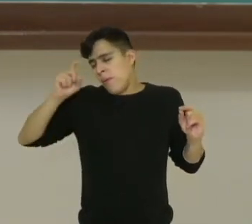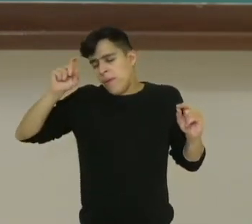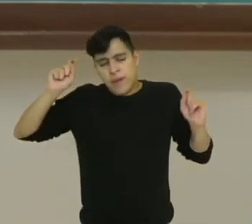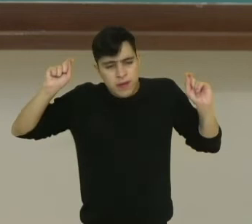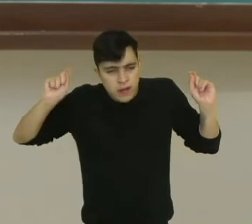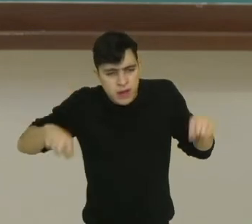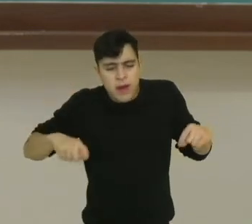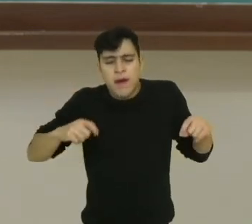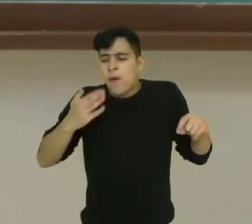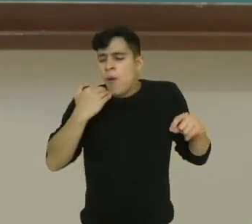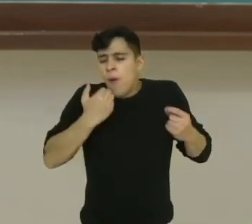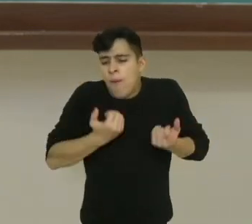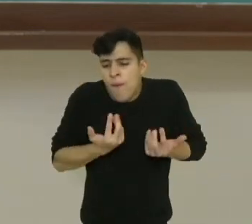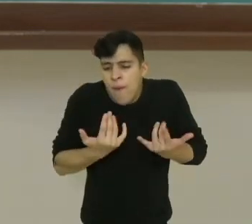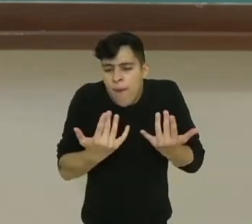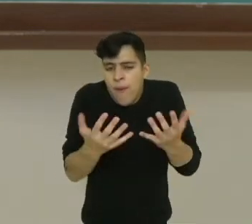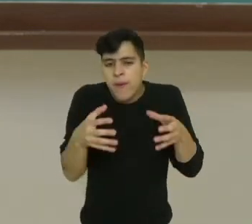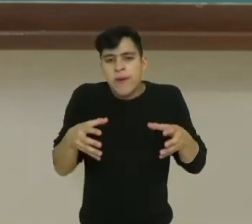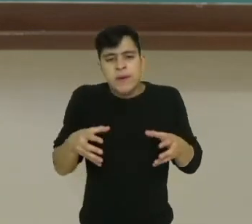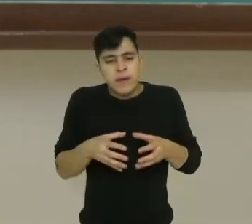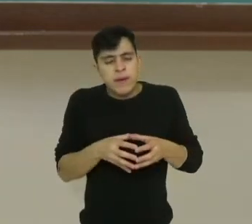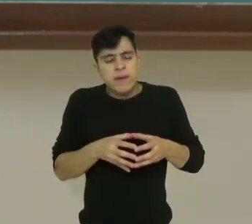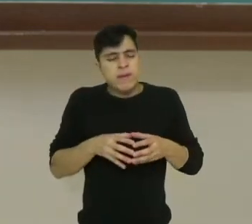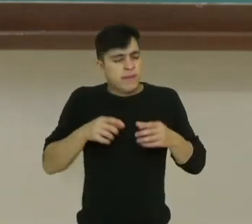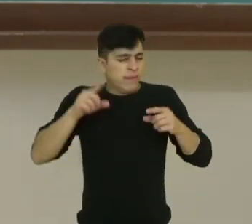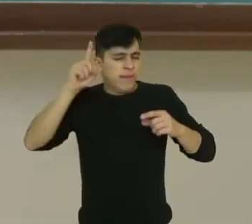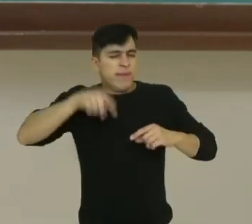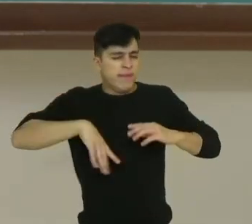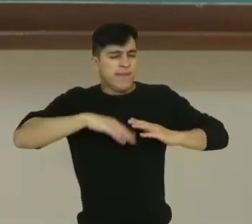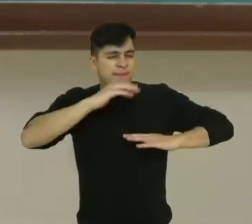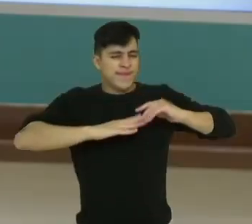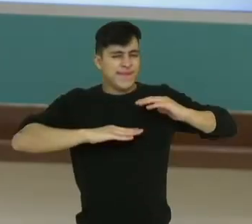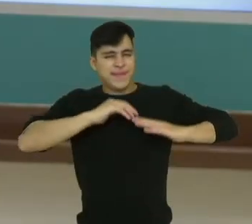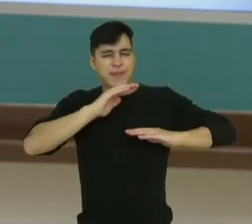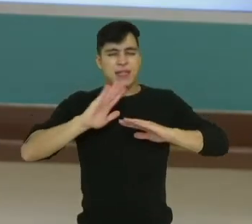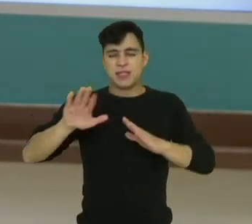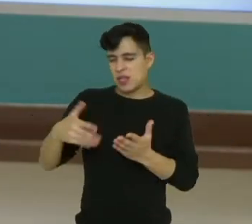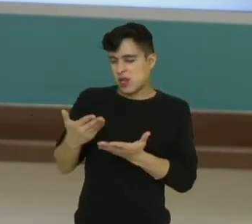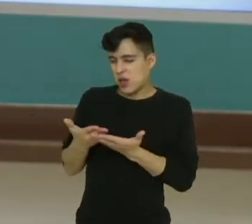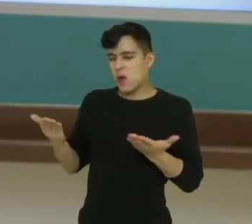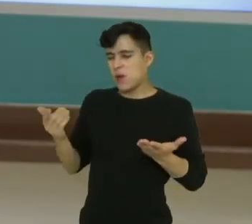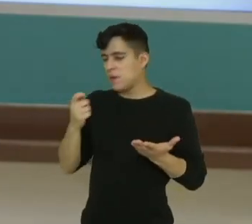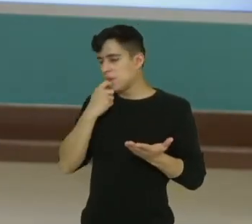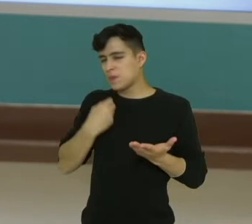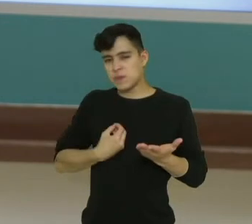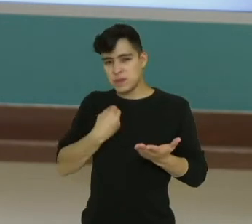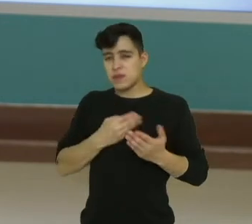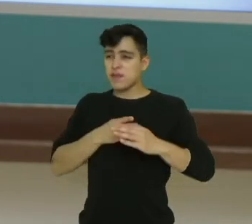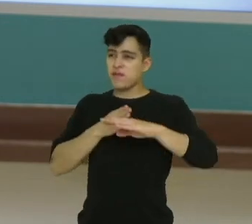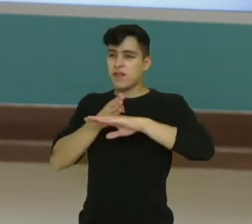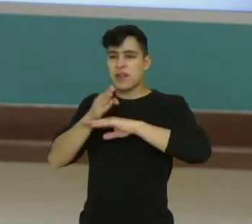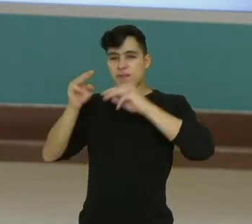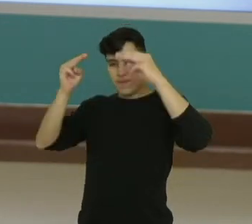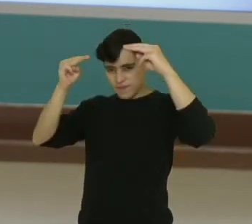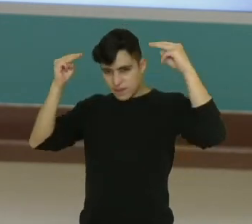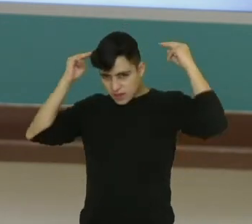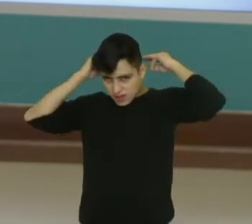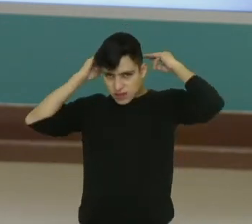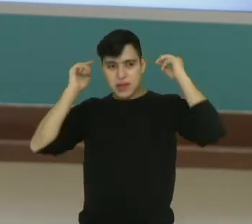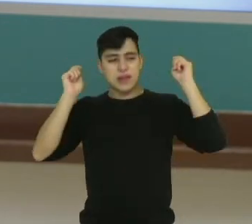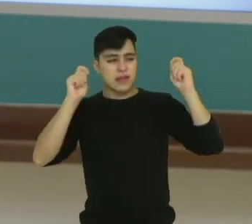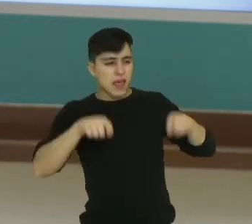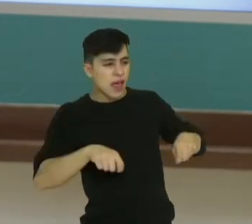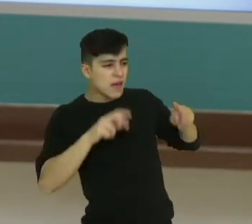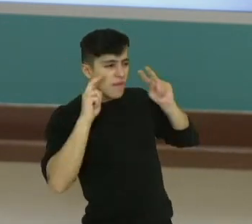plantar os seus alimentos. E era uma prática, aliás, que existe até hoje. Quem vai ao México vê essas chinampas, vê